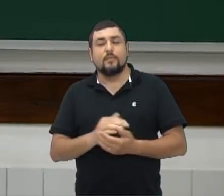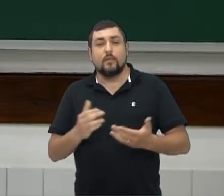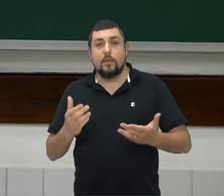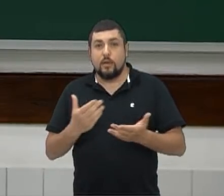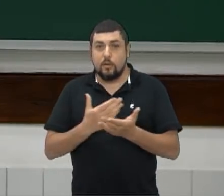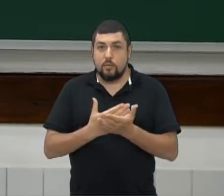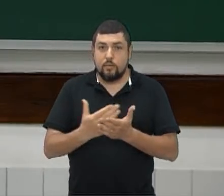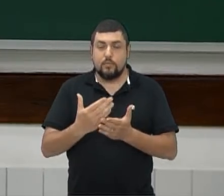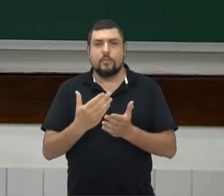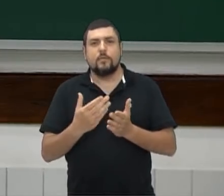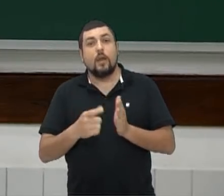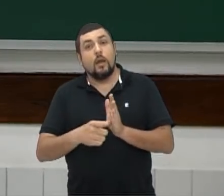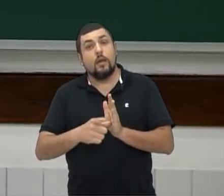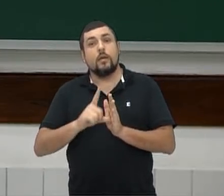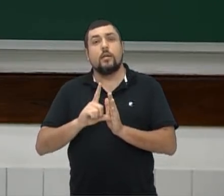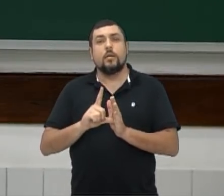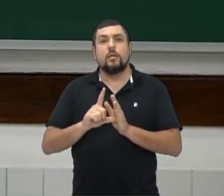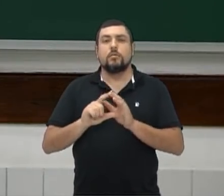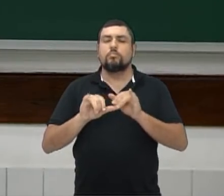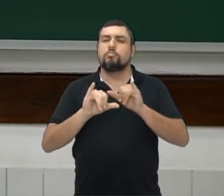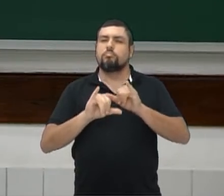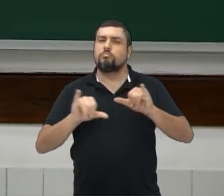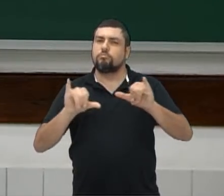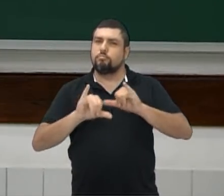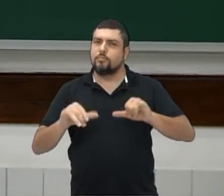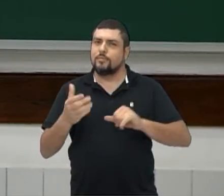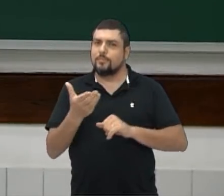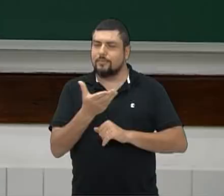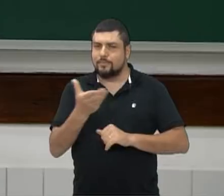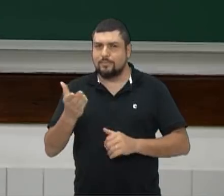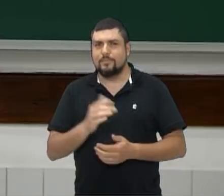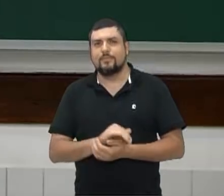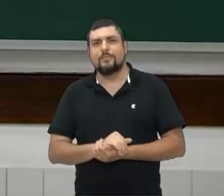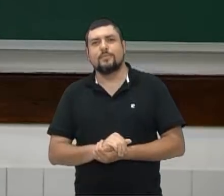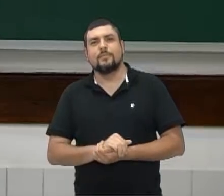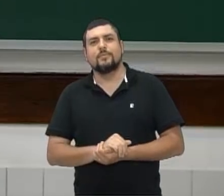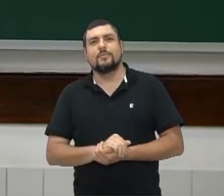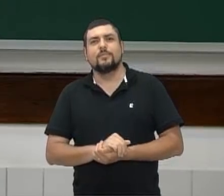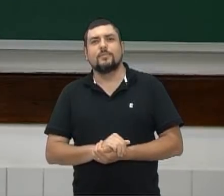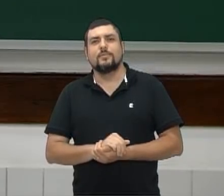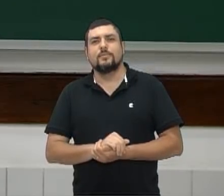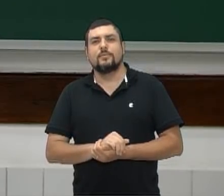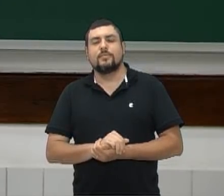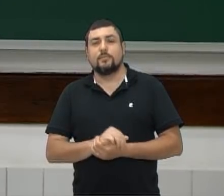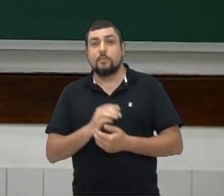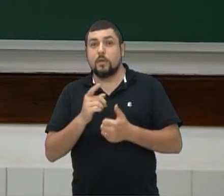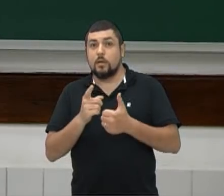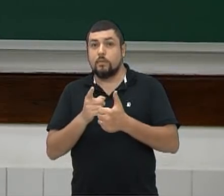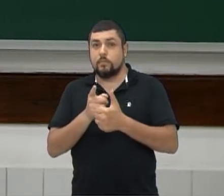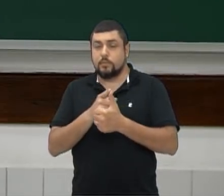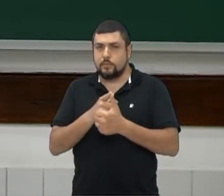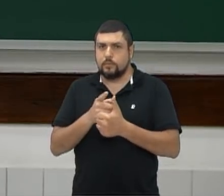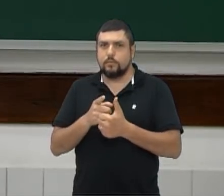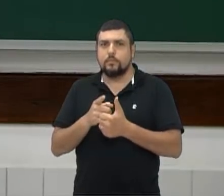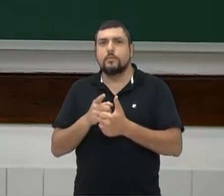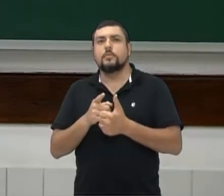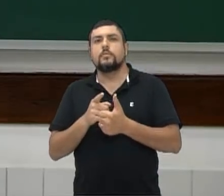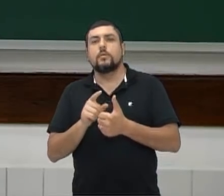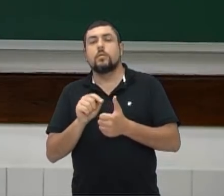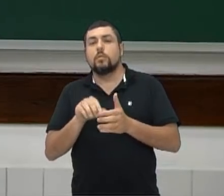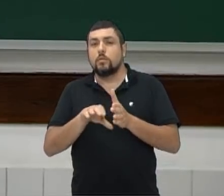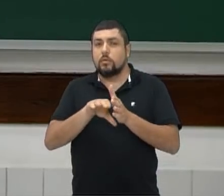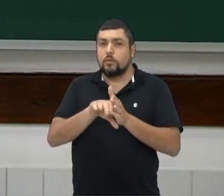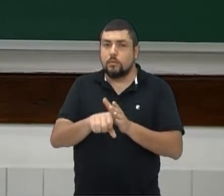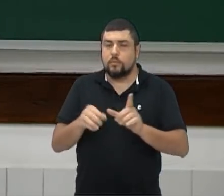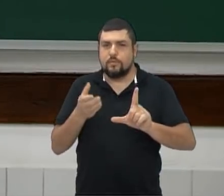a aula de hoje, passar alguns recados aí importantes, tá? Primeiro, não esqueça de entrar no